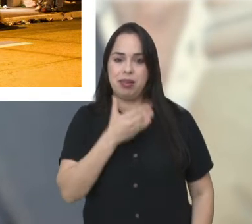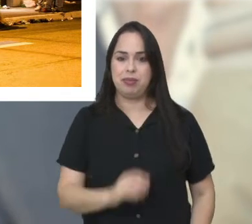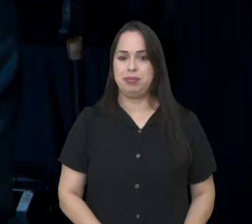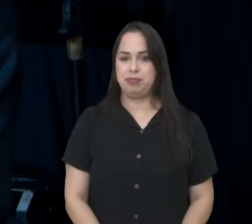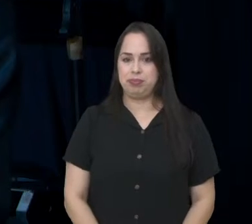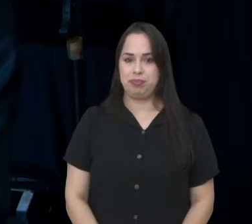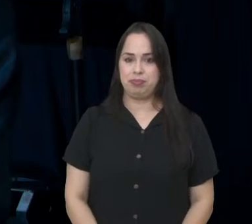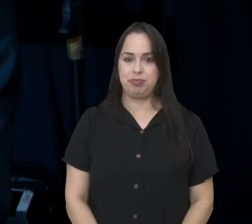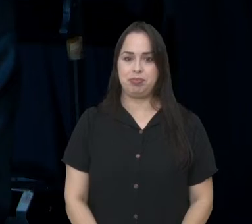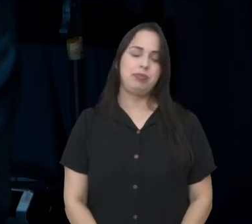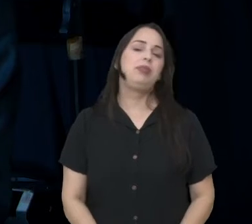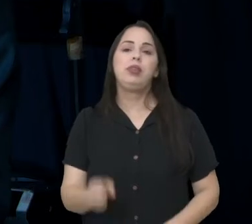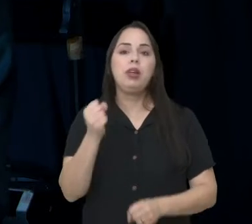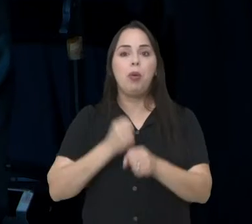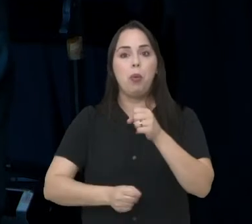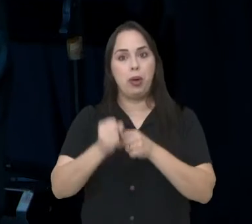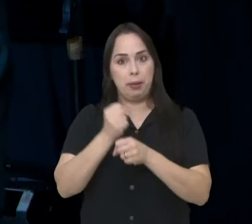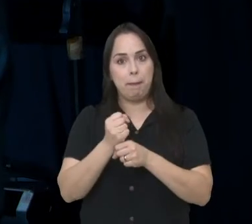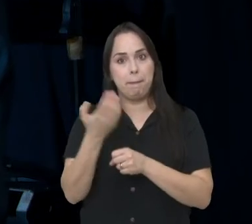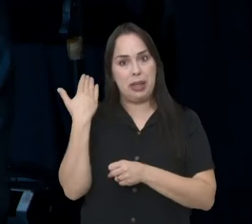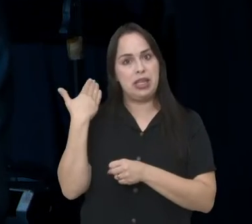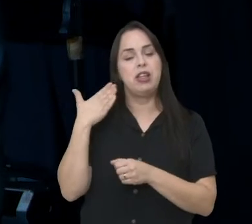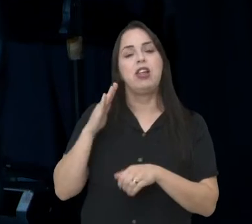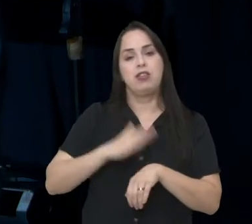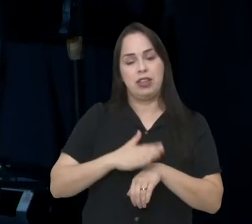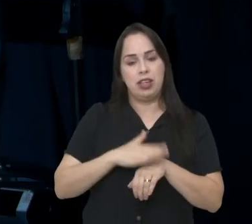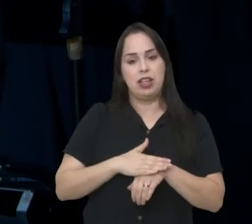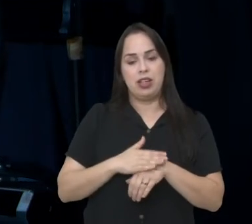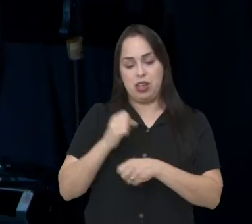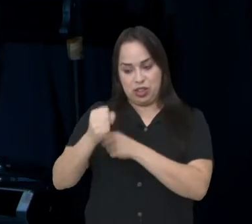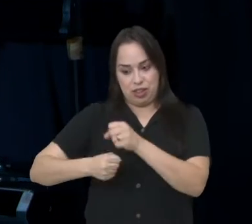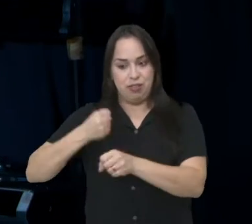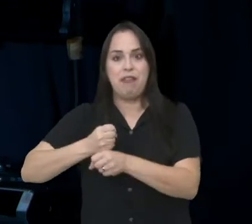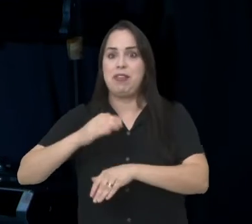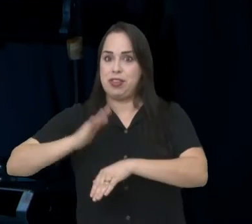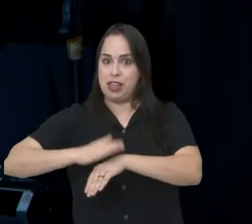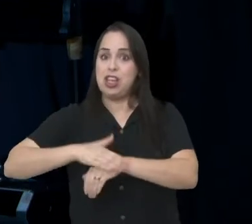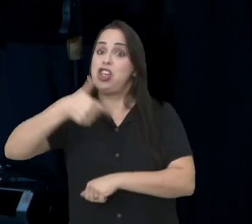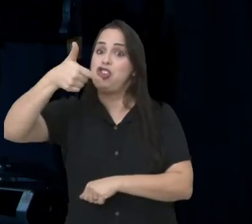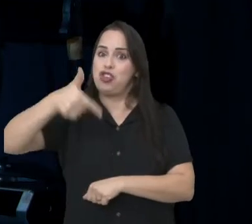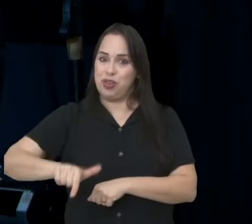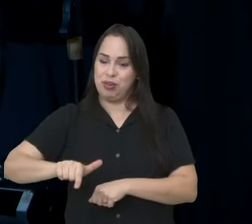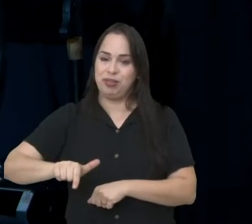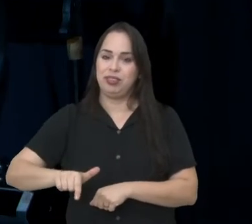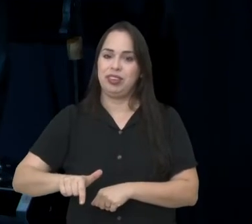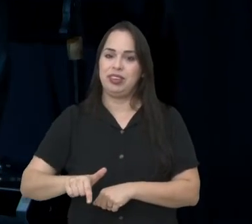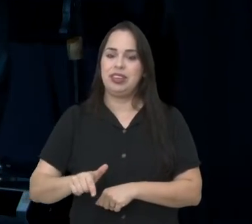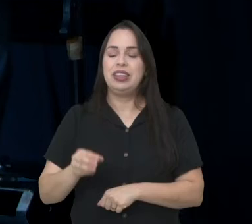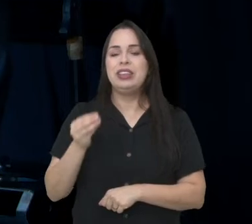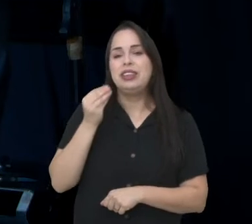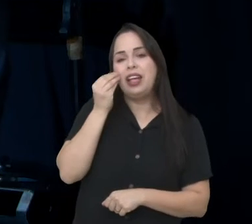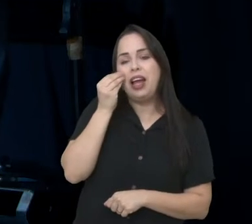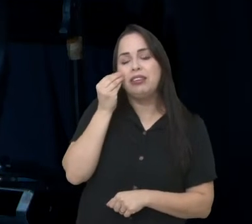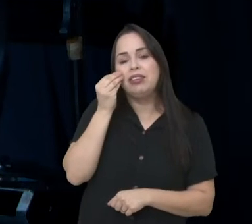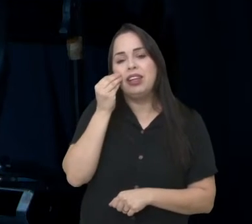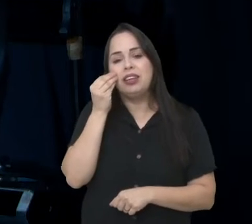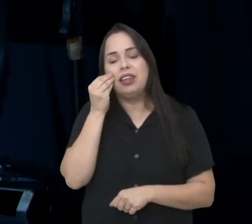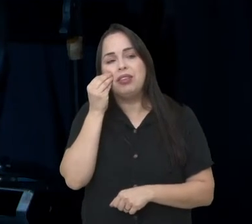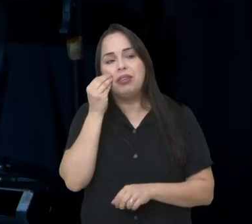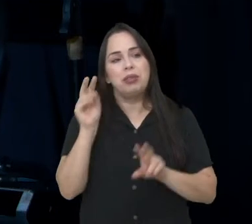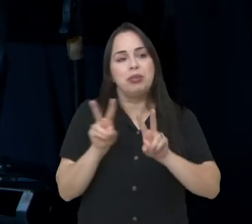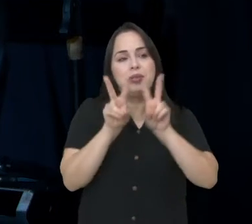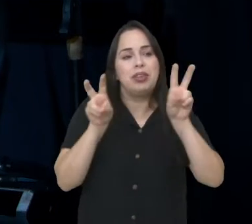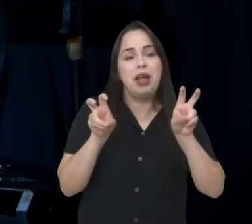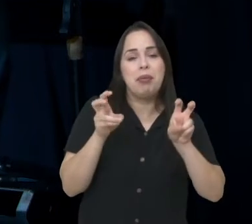Dimas. O ano passado a gente fez e esse ano a gente faz de novo, né? Tentando resgatar aquela coisa do Natal